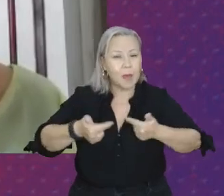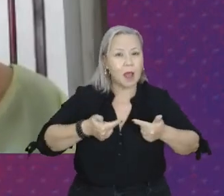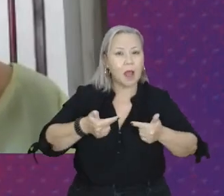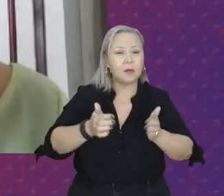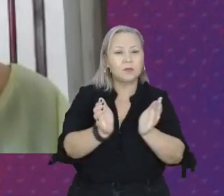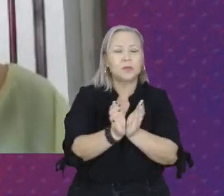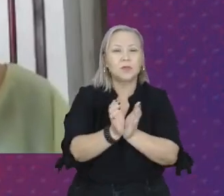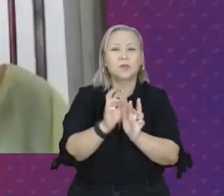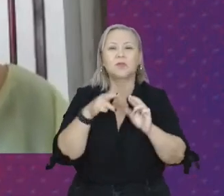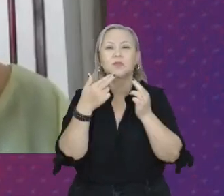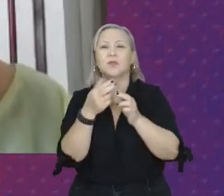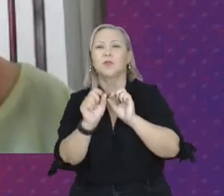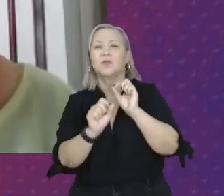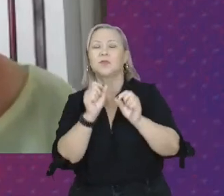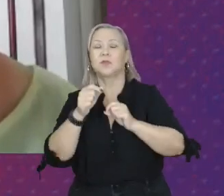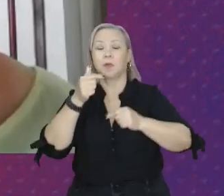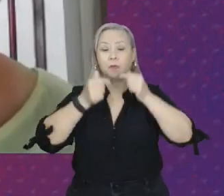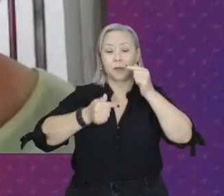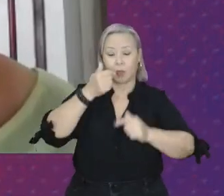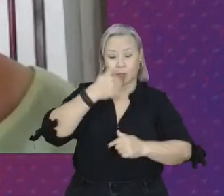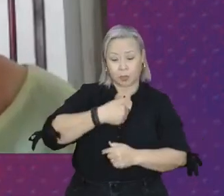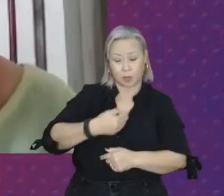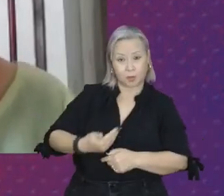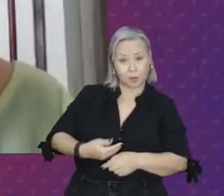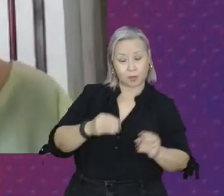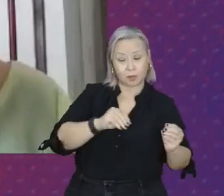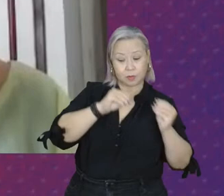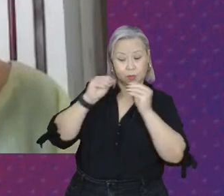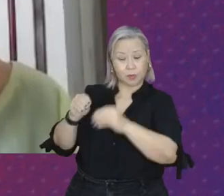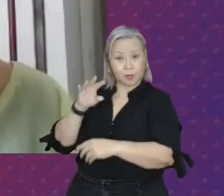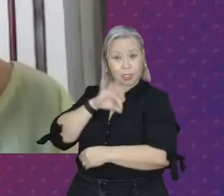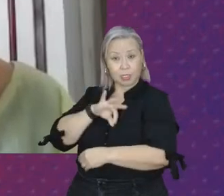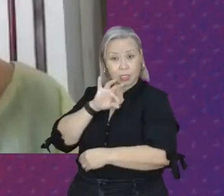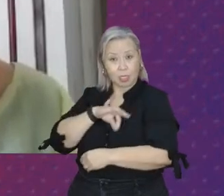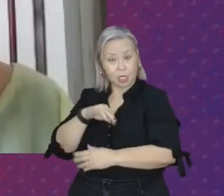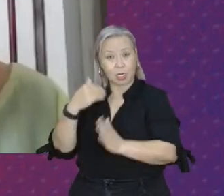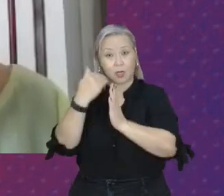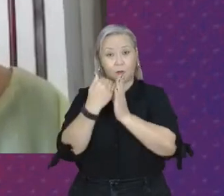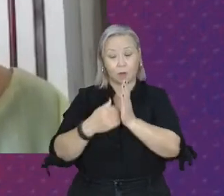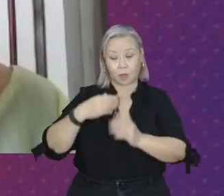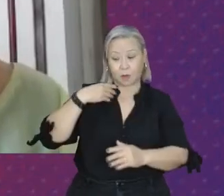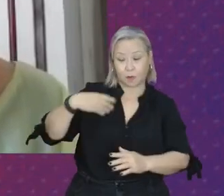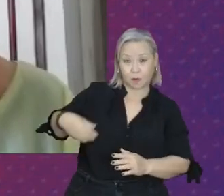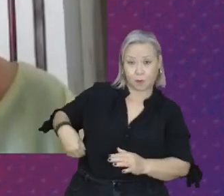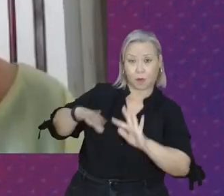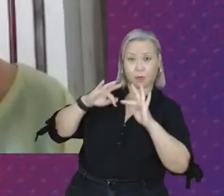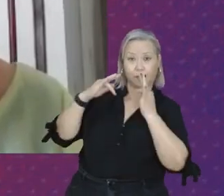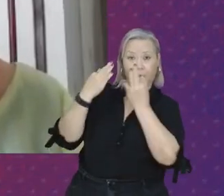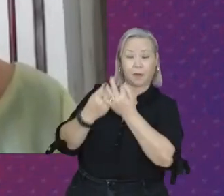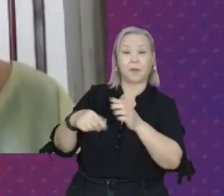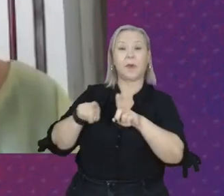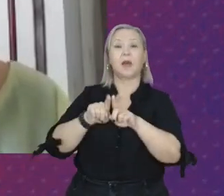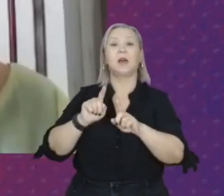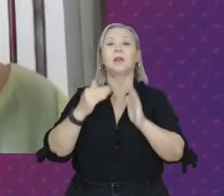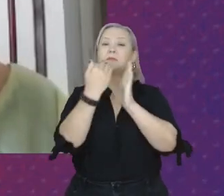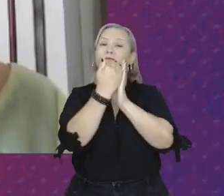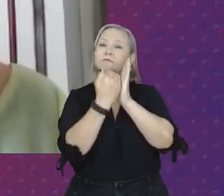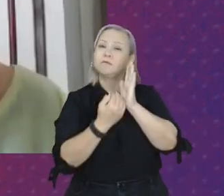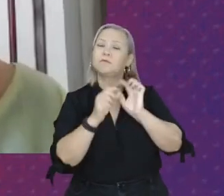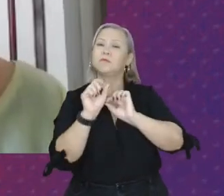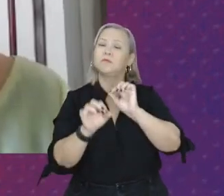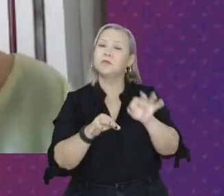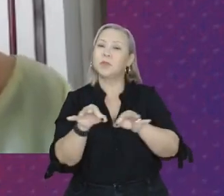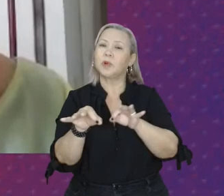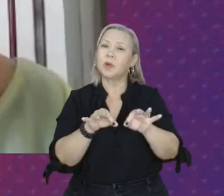conjunto de políticas públicas, desde transferência de renda, com o programa Bolsa Família, mas também programas que vinham